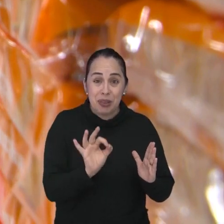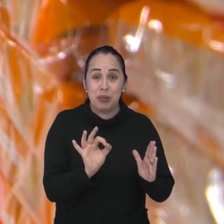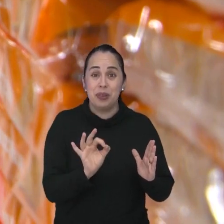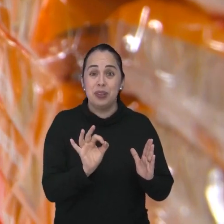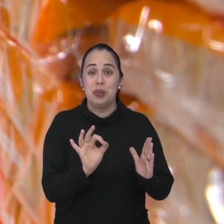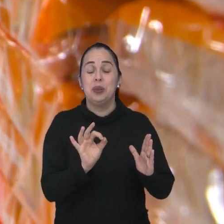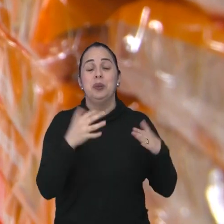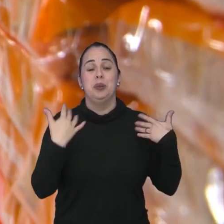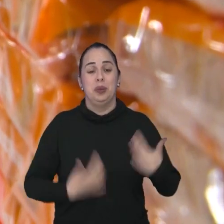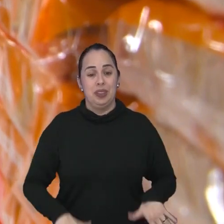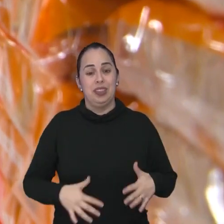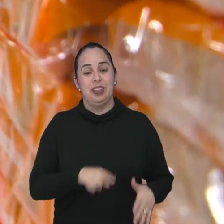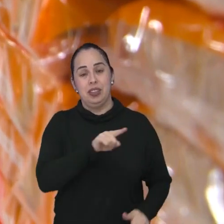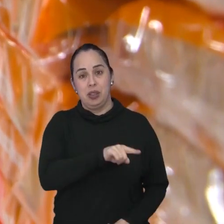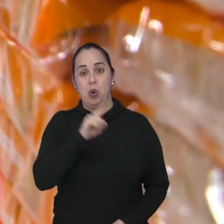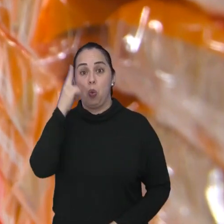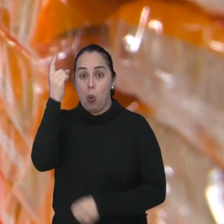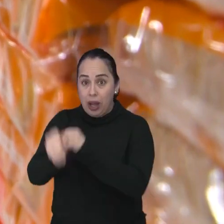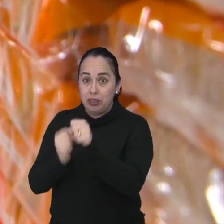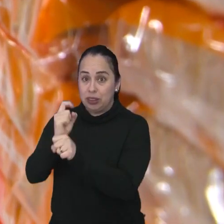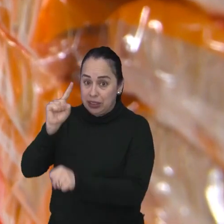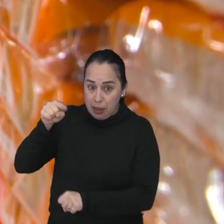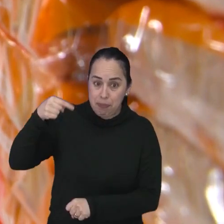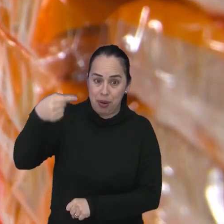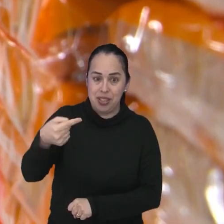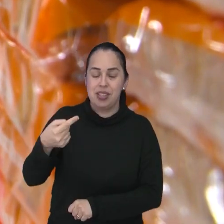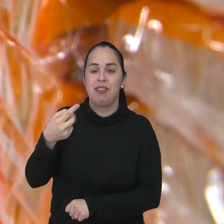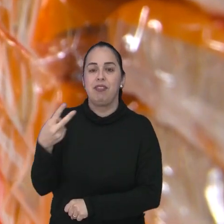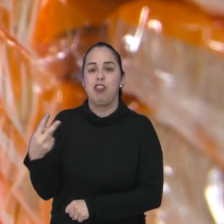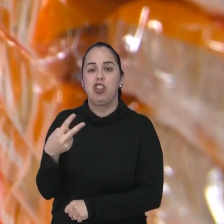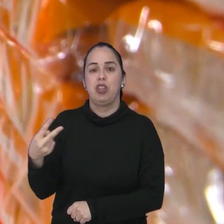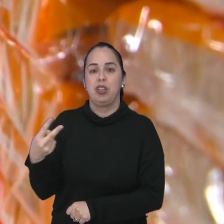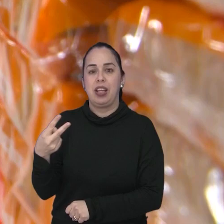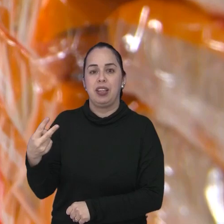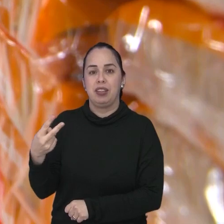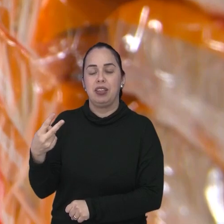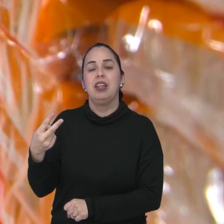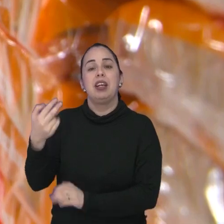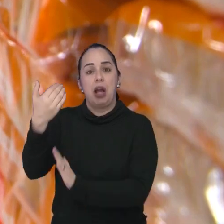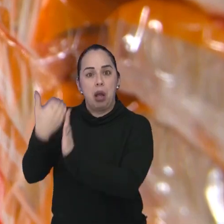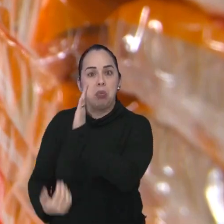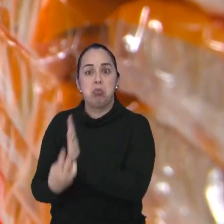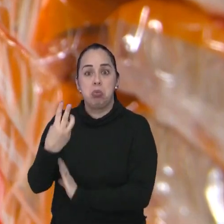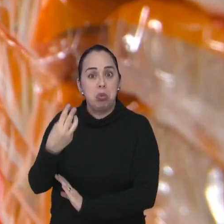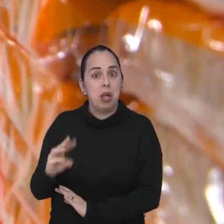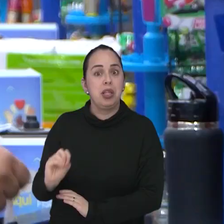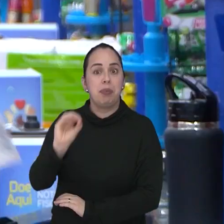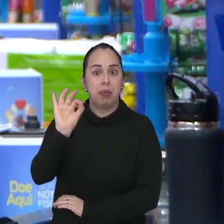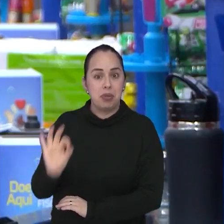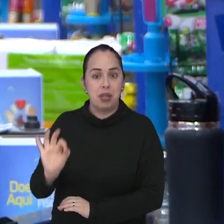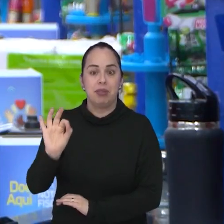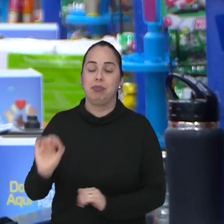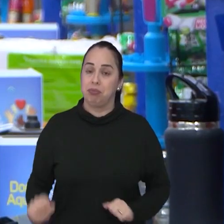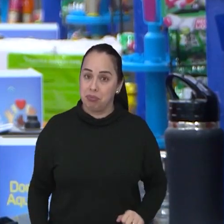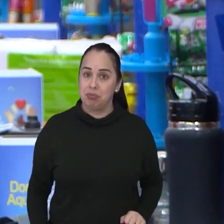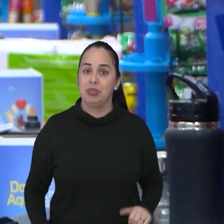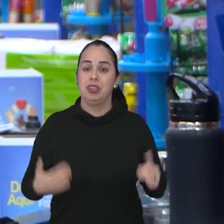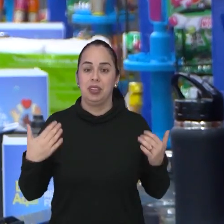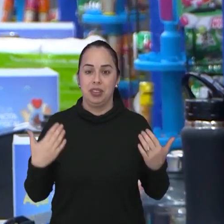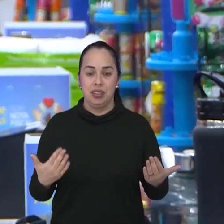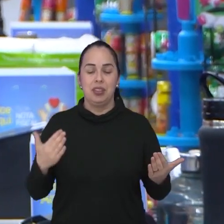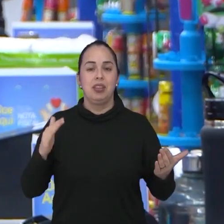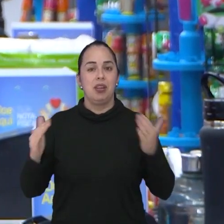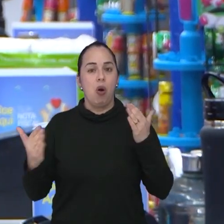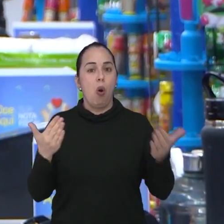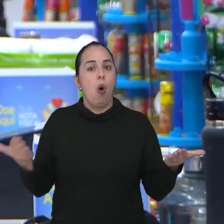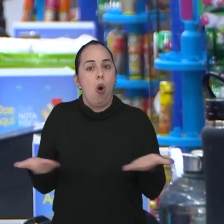4.922% no acumulado de 12 meses. Um ano depois, o número caiu para menos de 30%. Nos dias atuais, o indicador